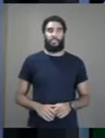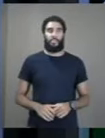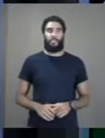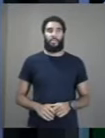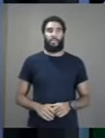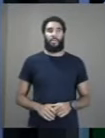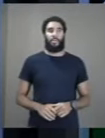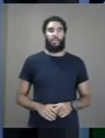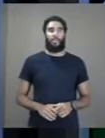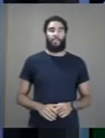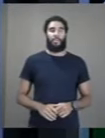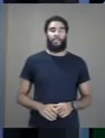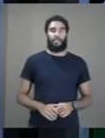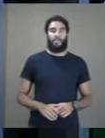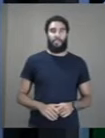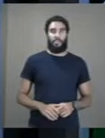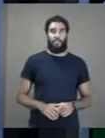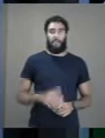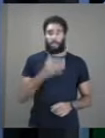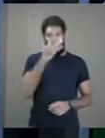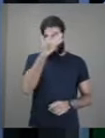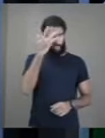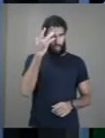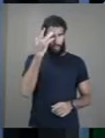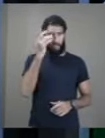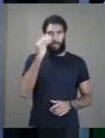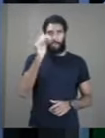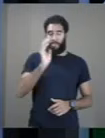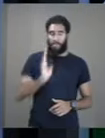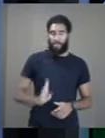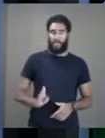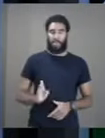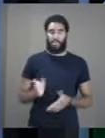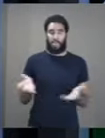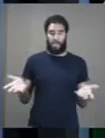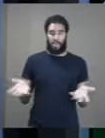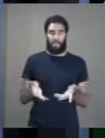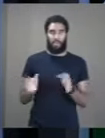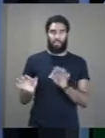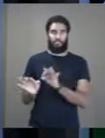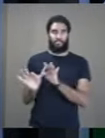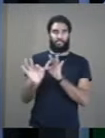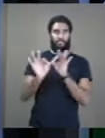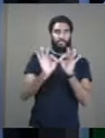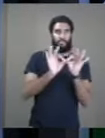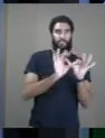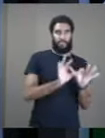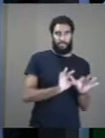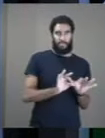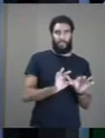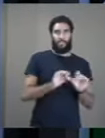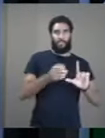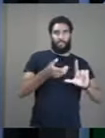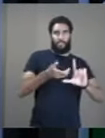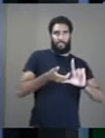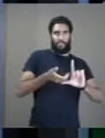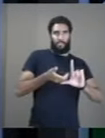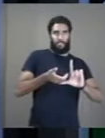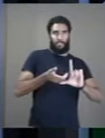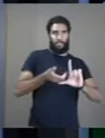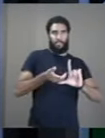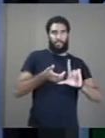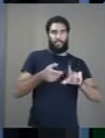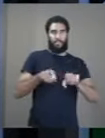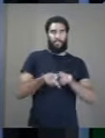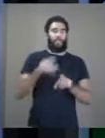que estão, os brasileiras que estão nos assistindo agora pelo pool de comunicação da TV Senado, Rádio